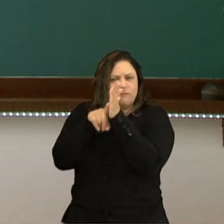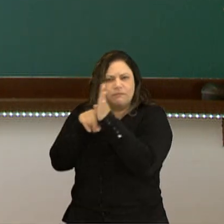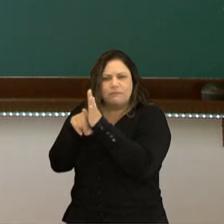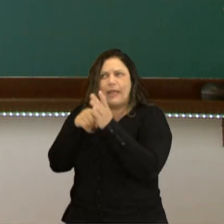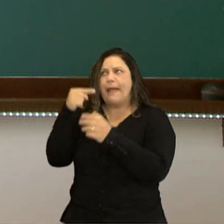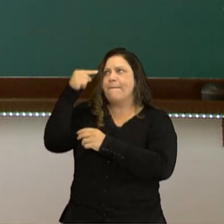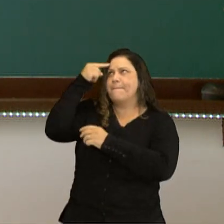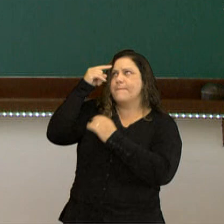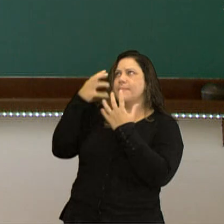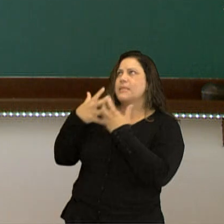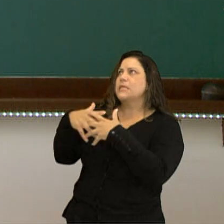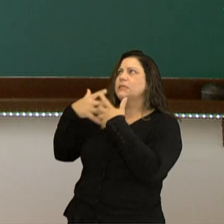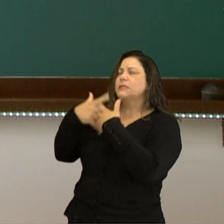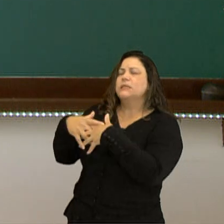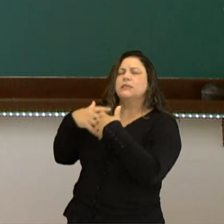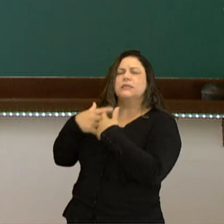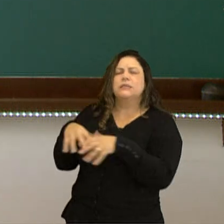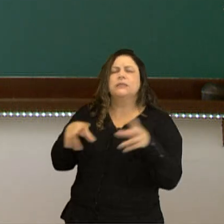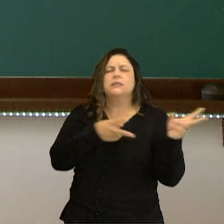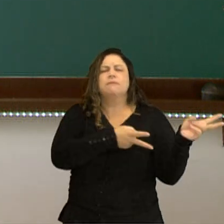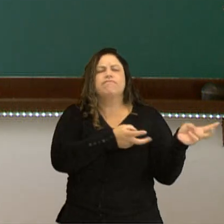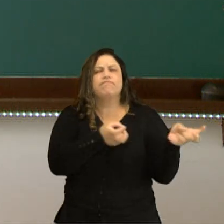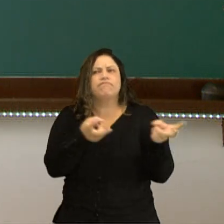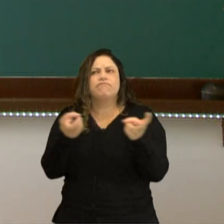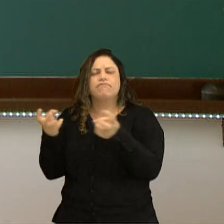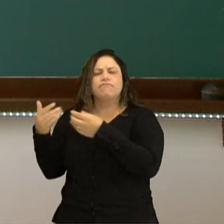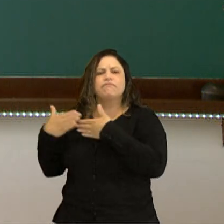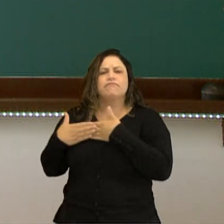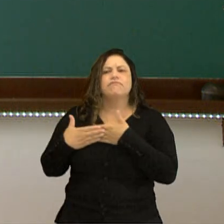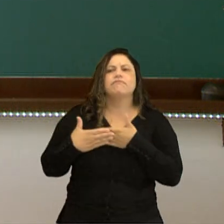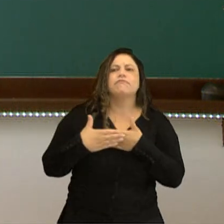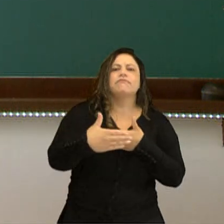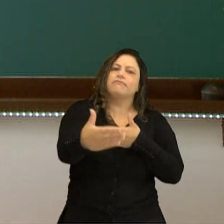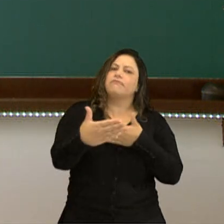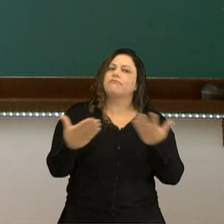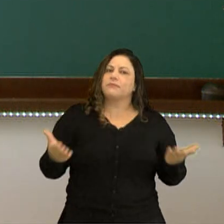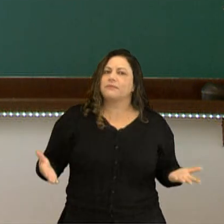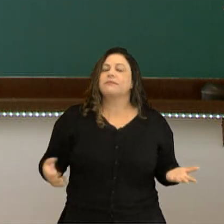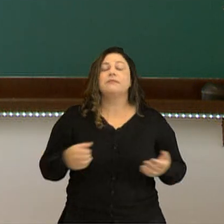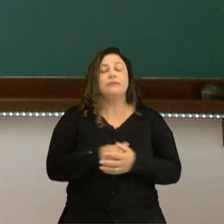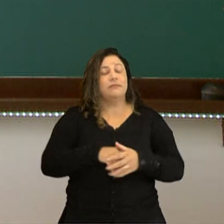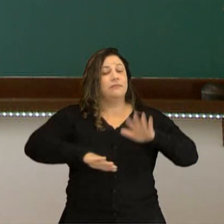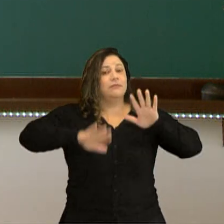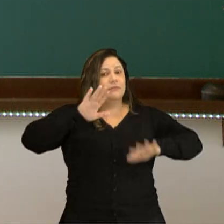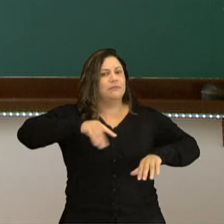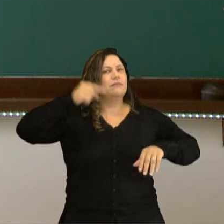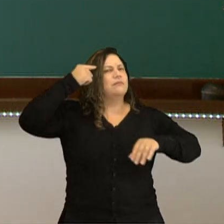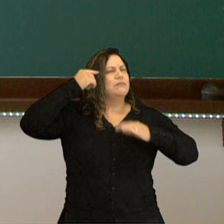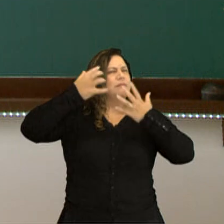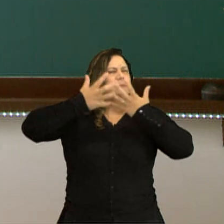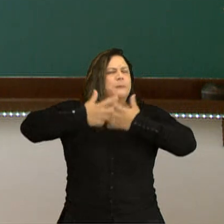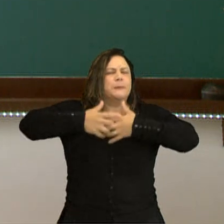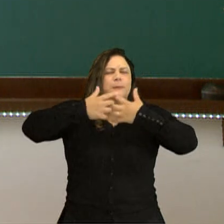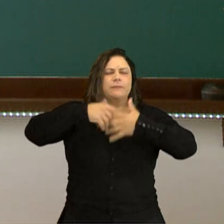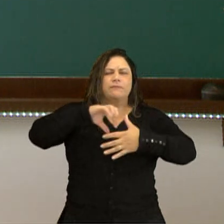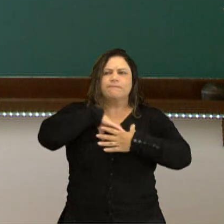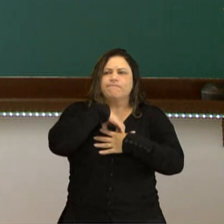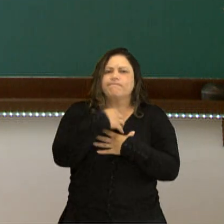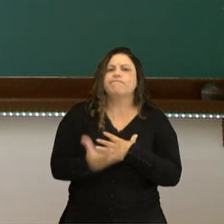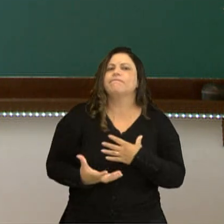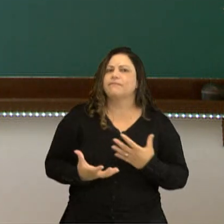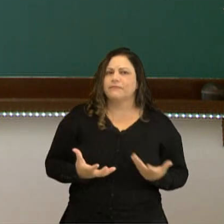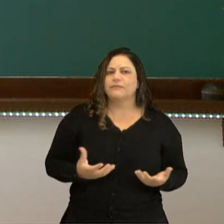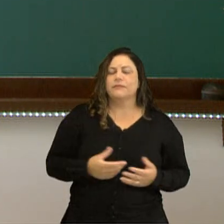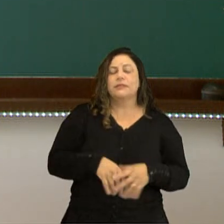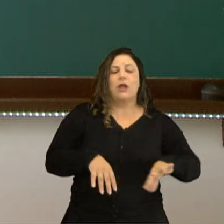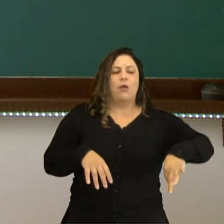pesquisar, olhar alguma forma de dar o passo inicial, ou muitas vezes usar o próprio instinto. Por exemplo, pegue uma folha de